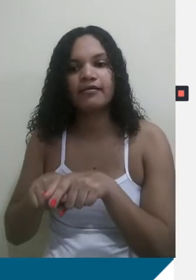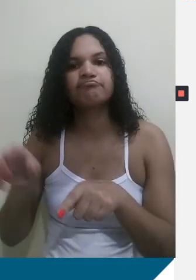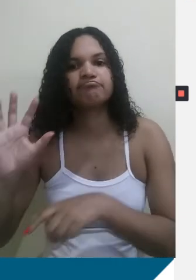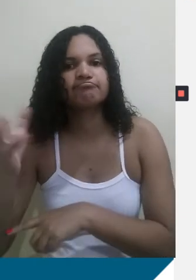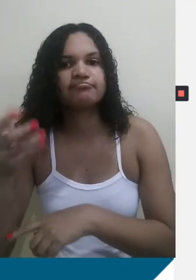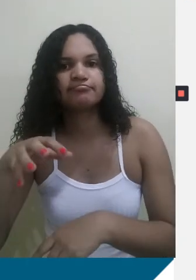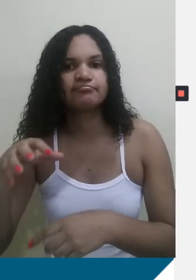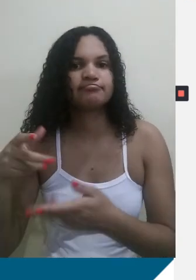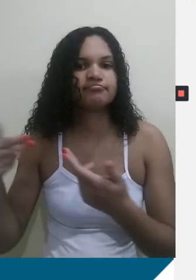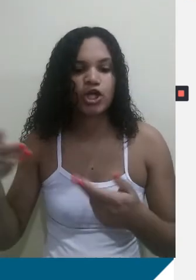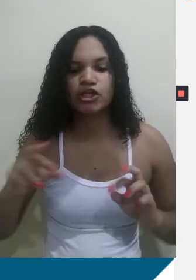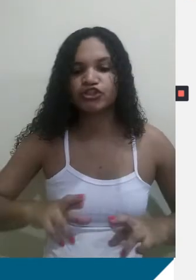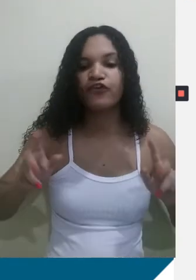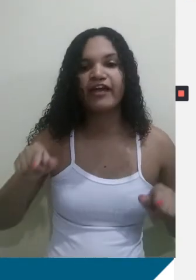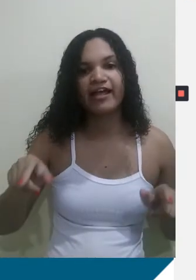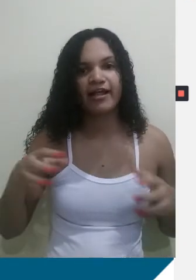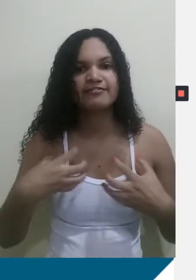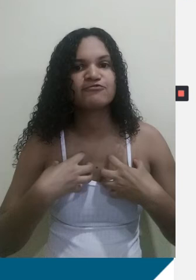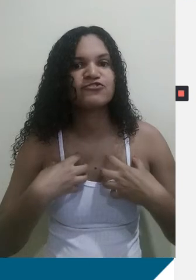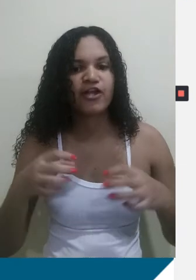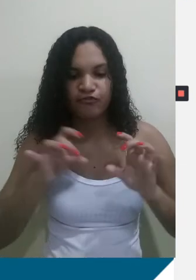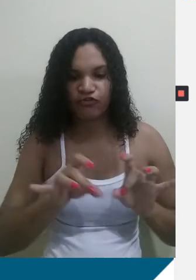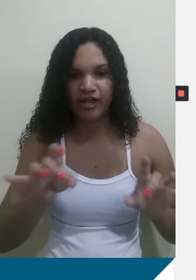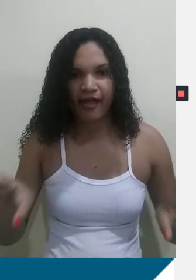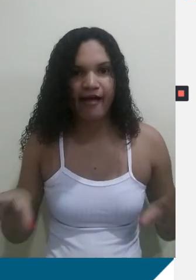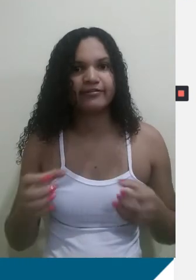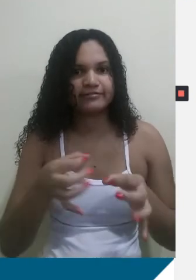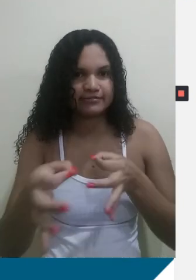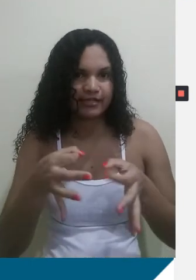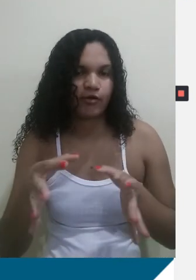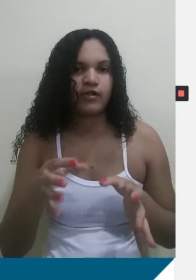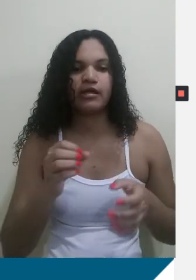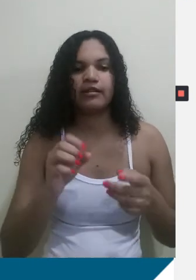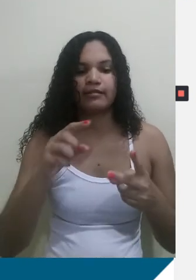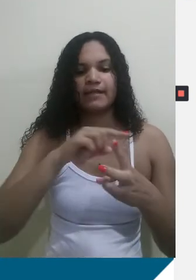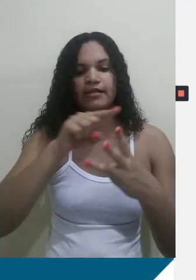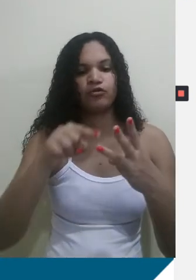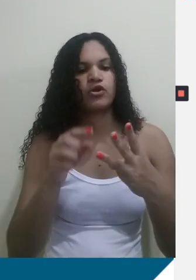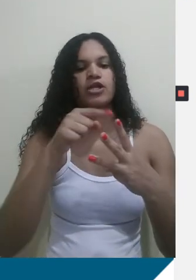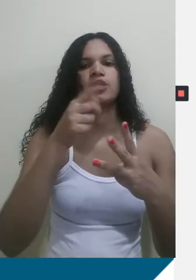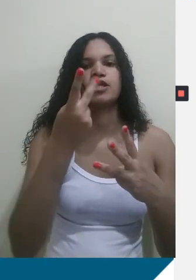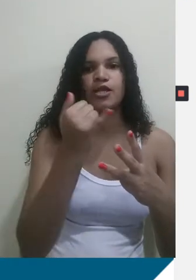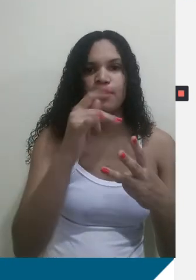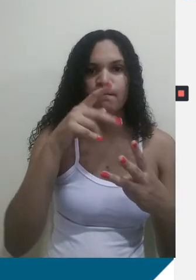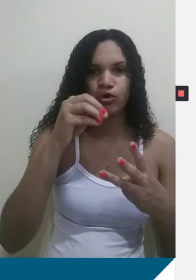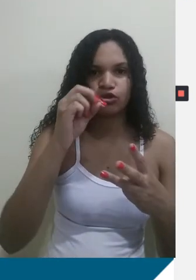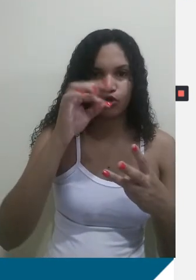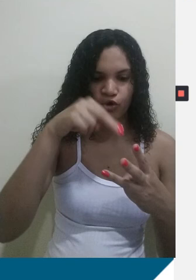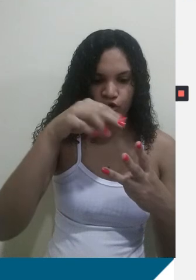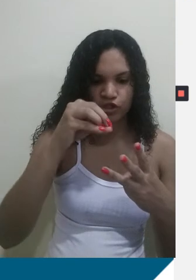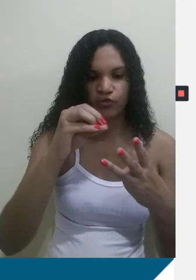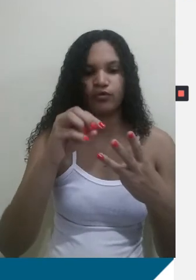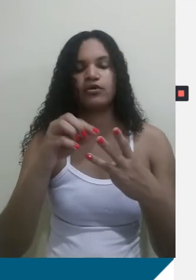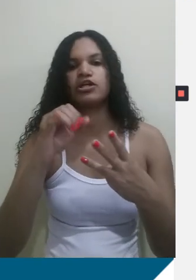funções. Os peroxissomos têm o processo importante de desintoxicação celular. E